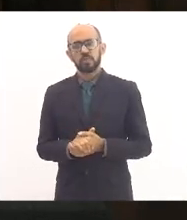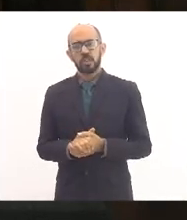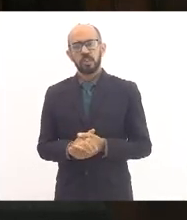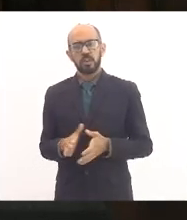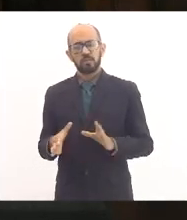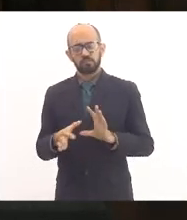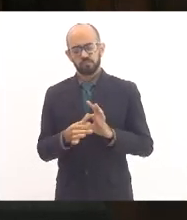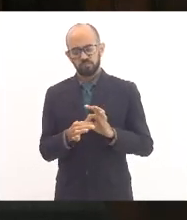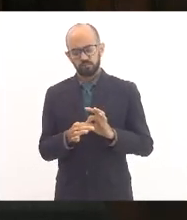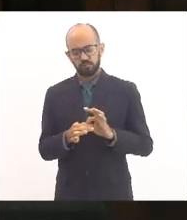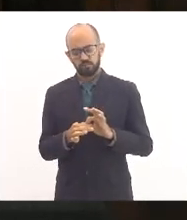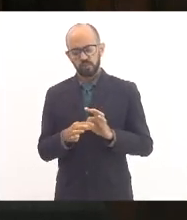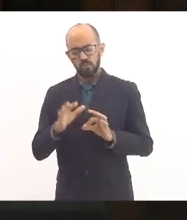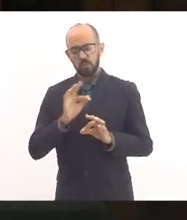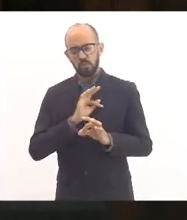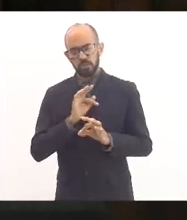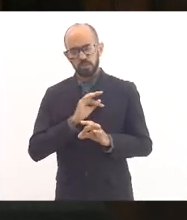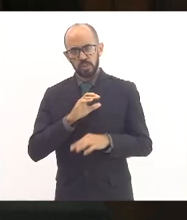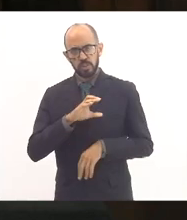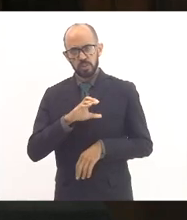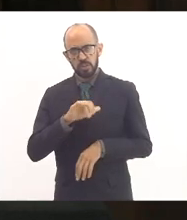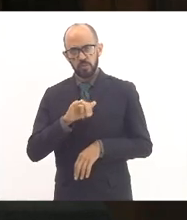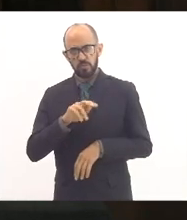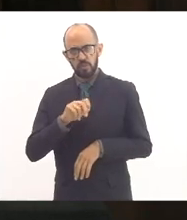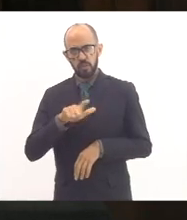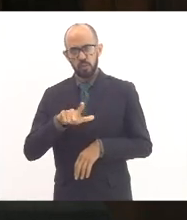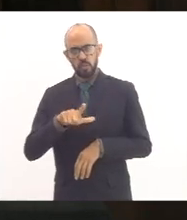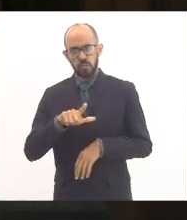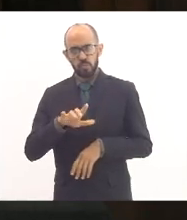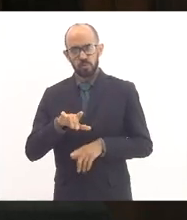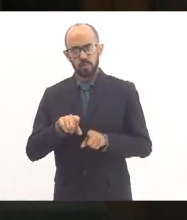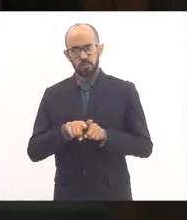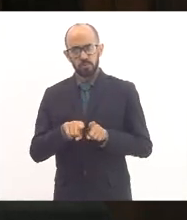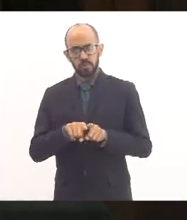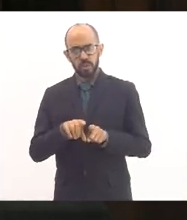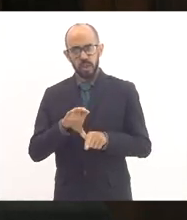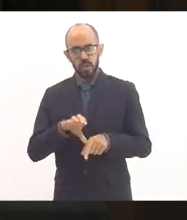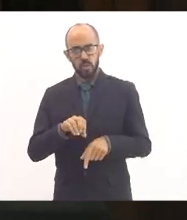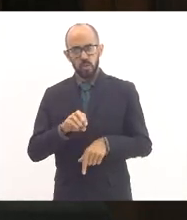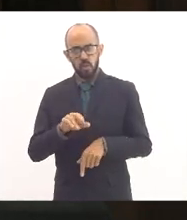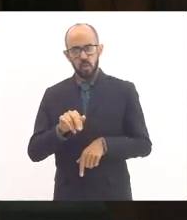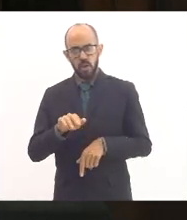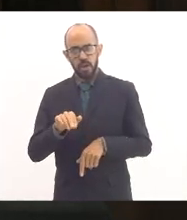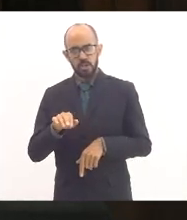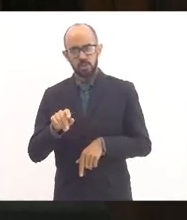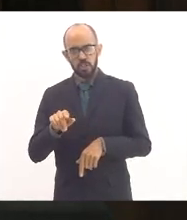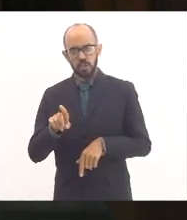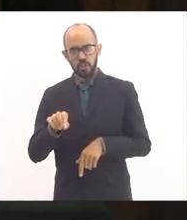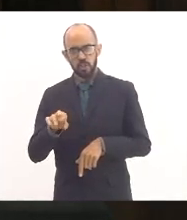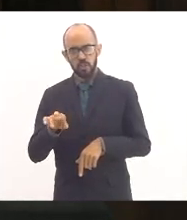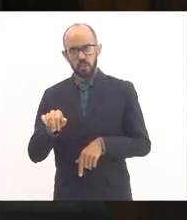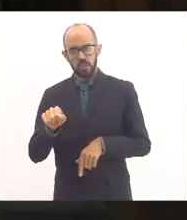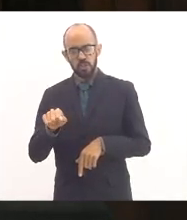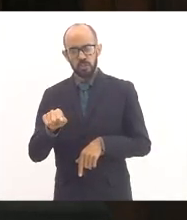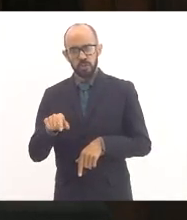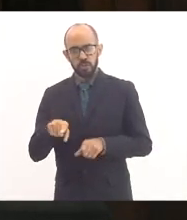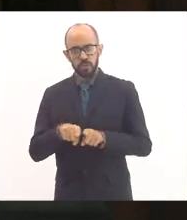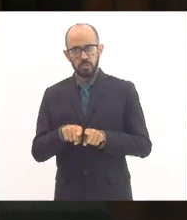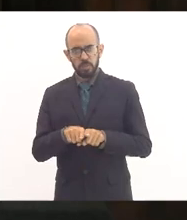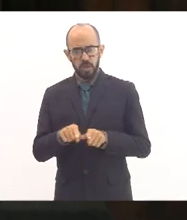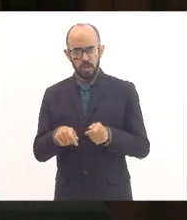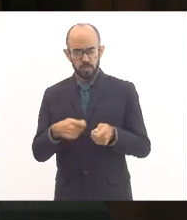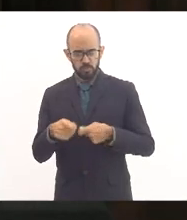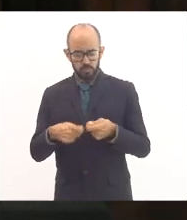laços da Polícia Civil Continuará a sobre a égide da corregedoria sobre a região administrativa